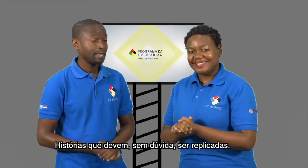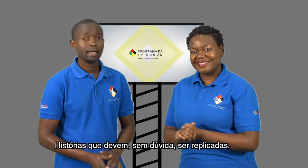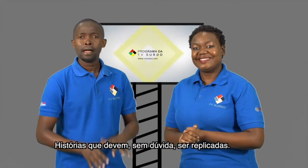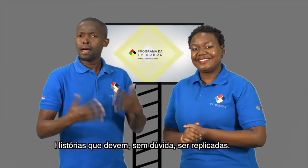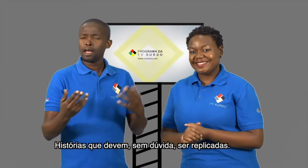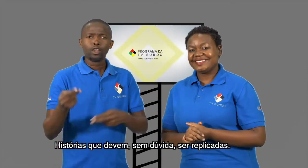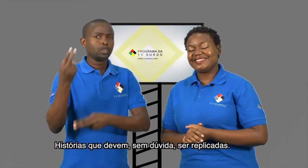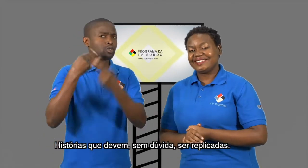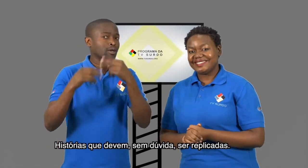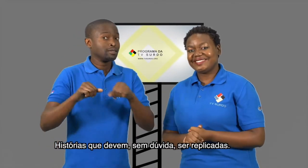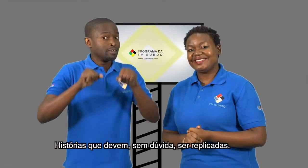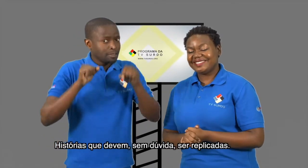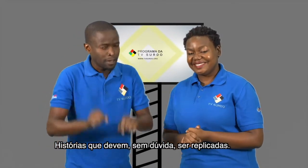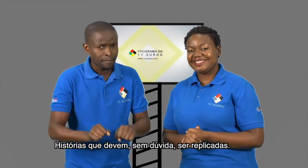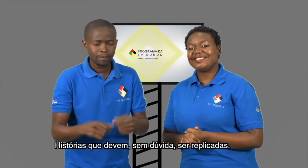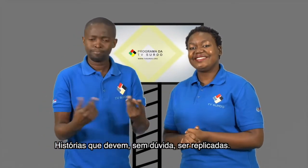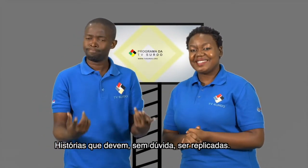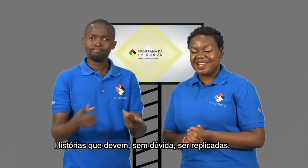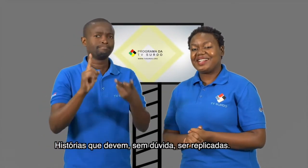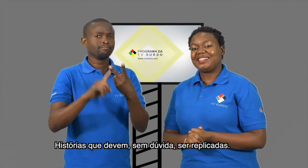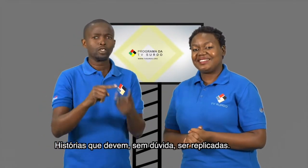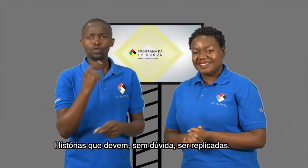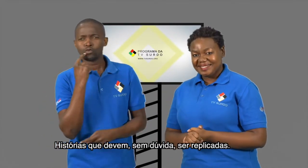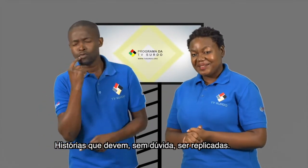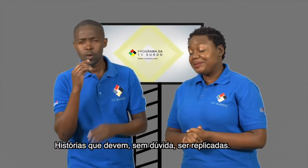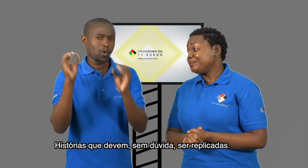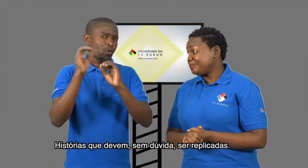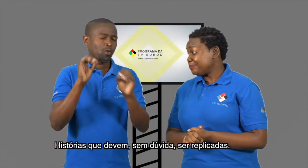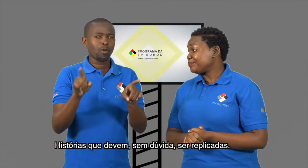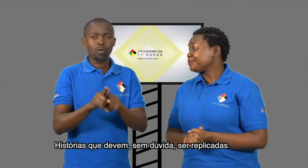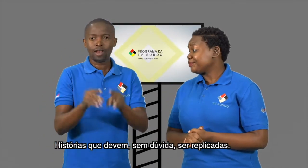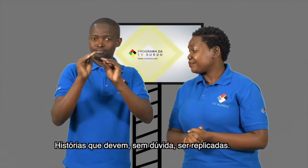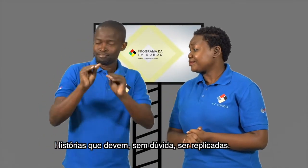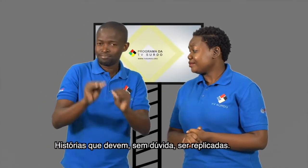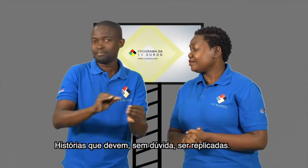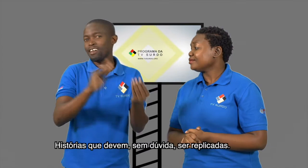Histórias que devem, sem dúvida, ser replicadas.